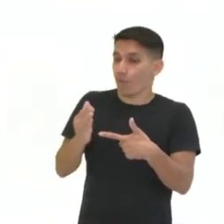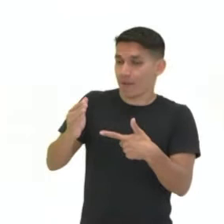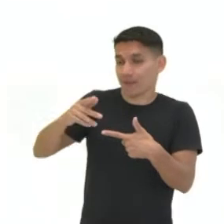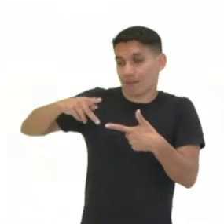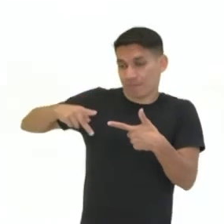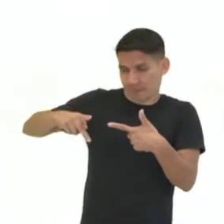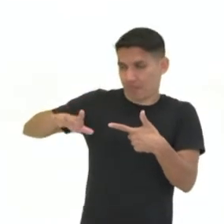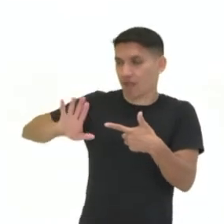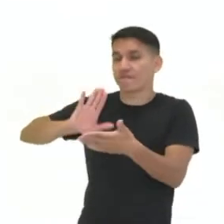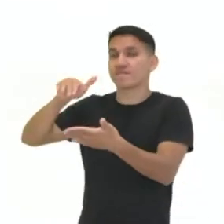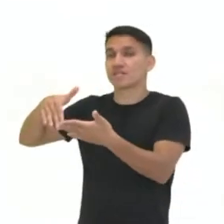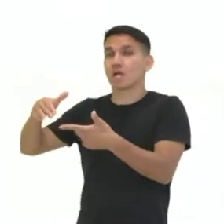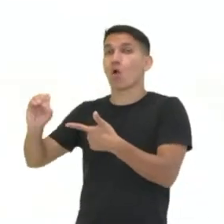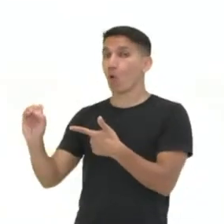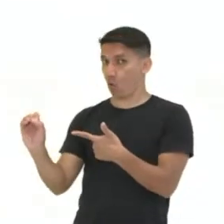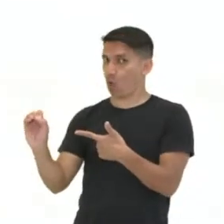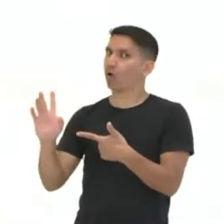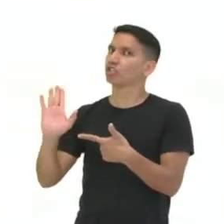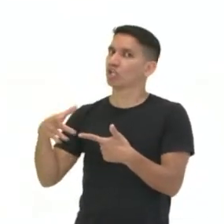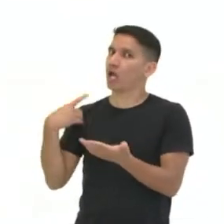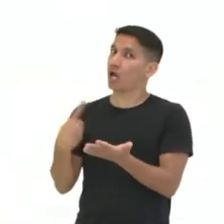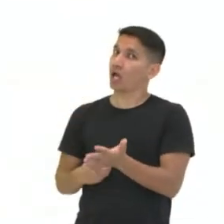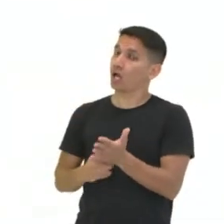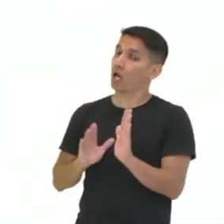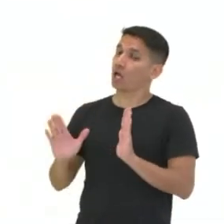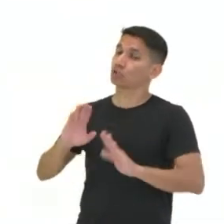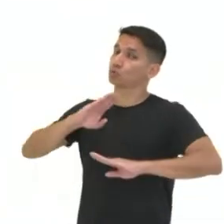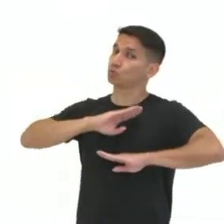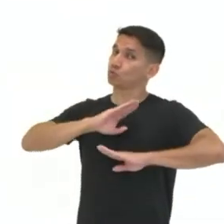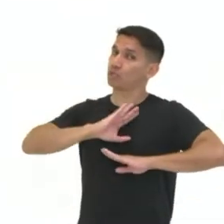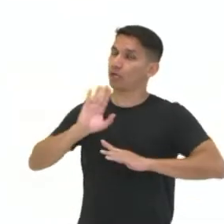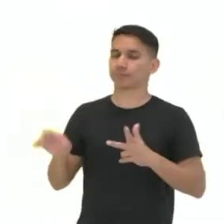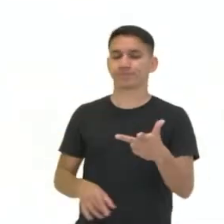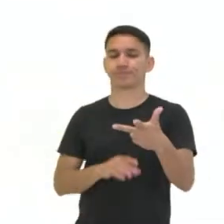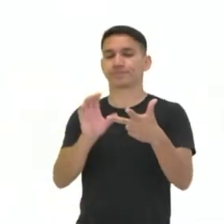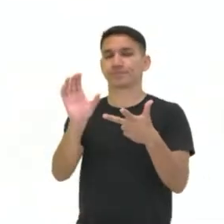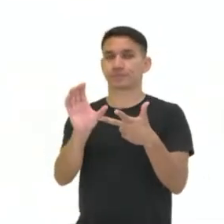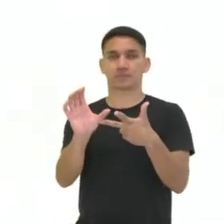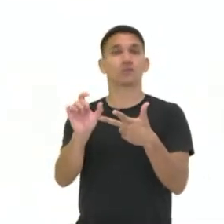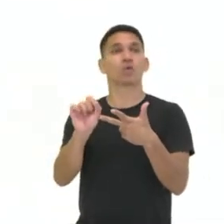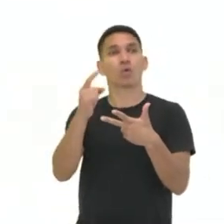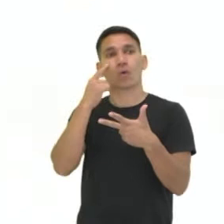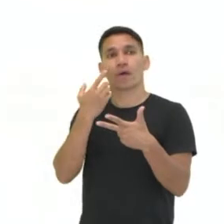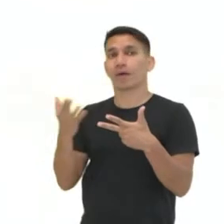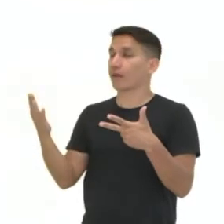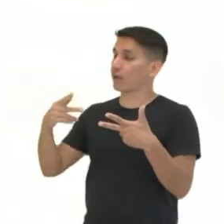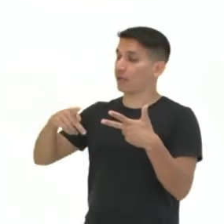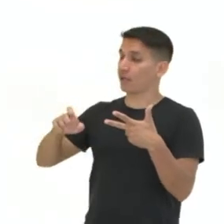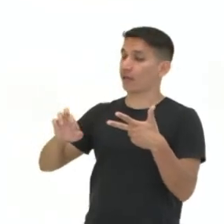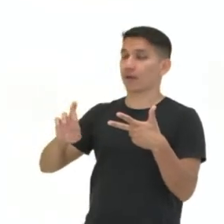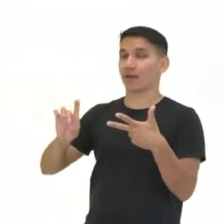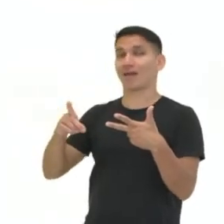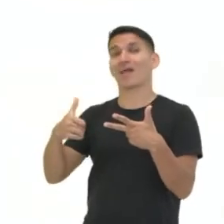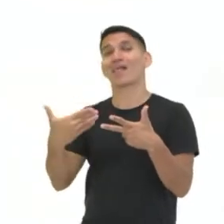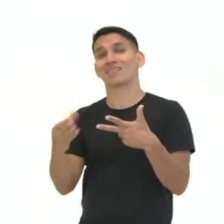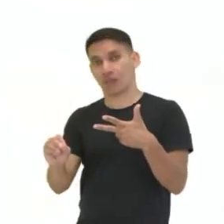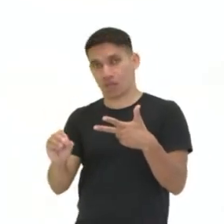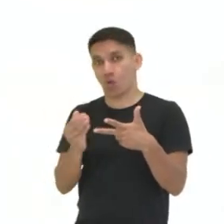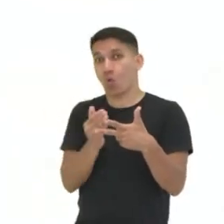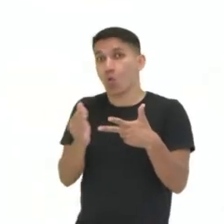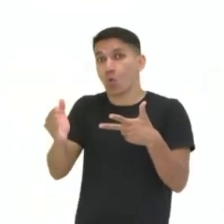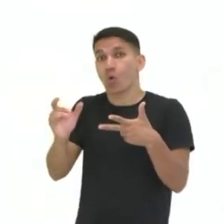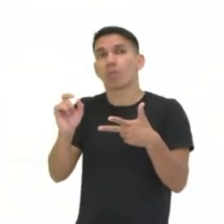e terminam com O. Então, já está me dando uma condição aí. Letra C, da palavra perdão, com que as